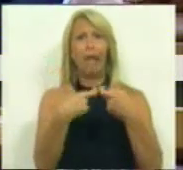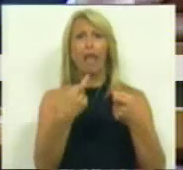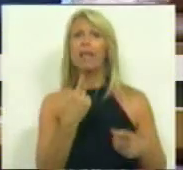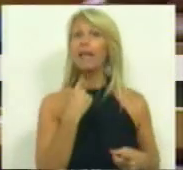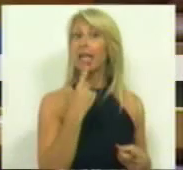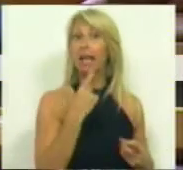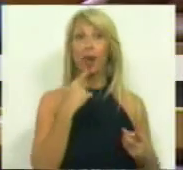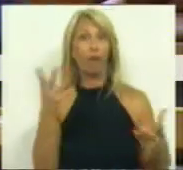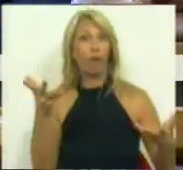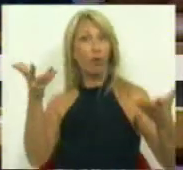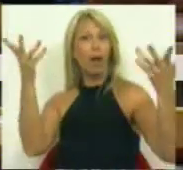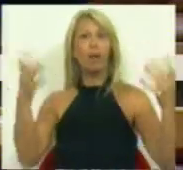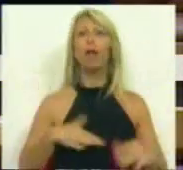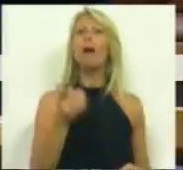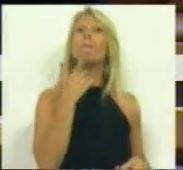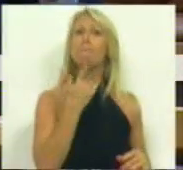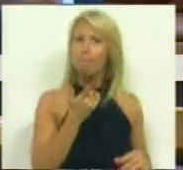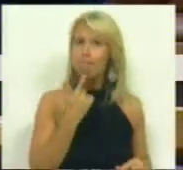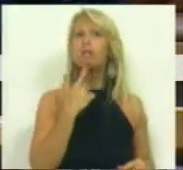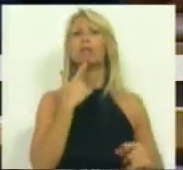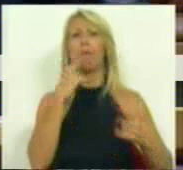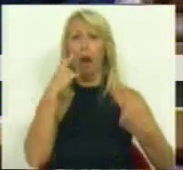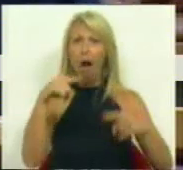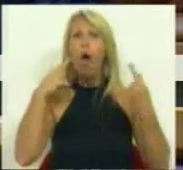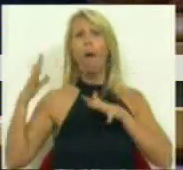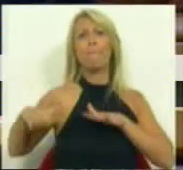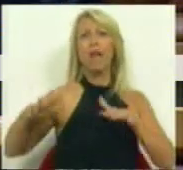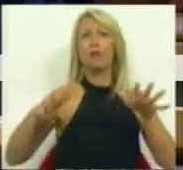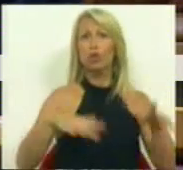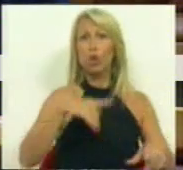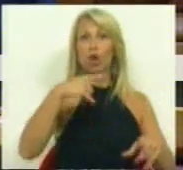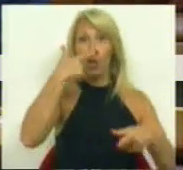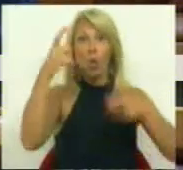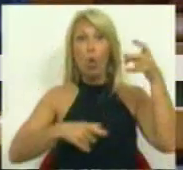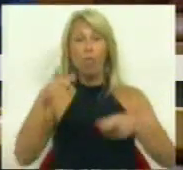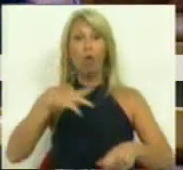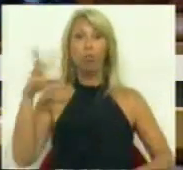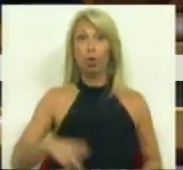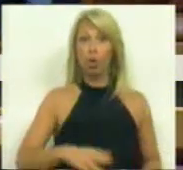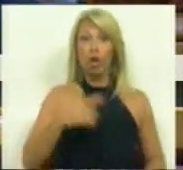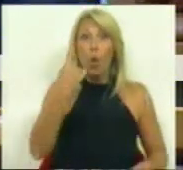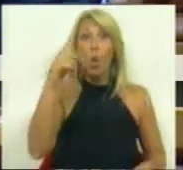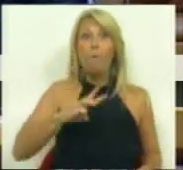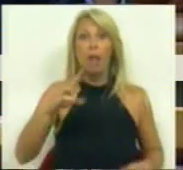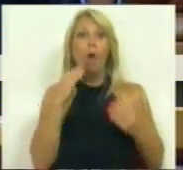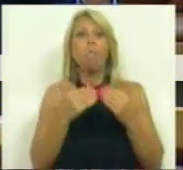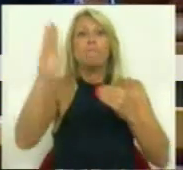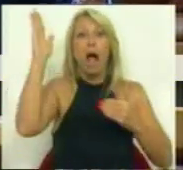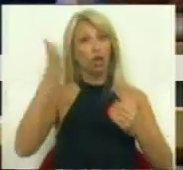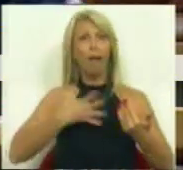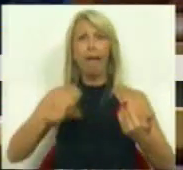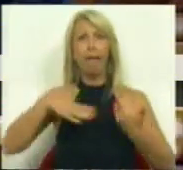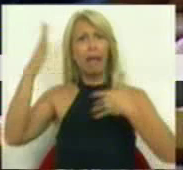que percebeu as manifestações que o povo português, mais de 1 milhão, que se expressou nas ruas, quer se ver livre da